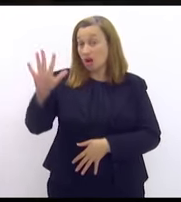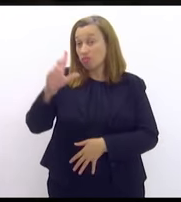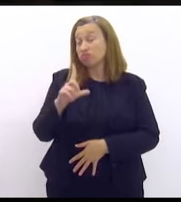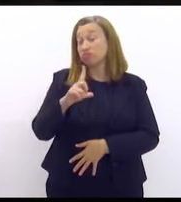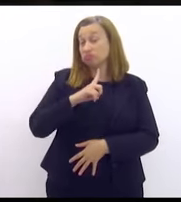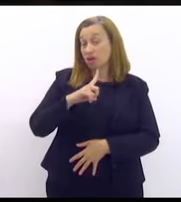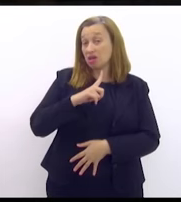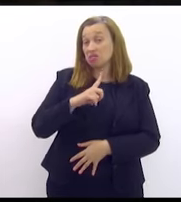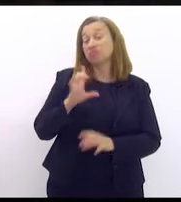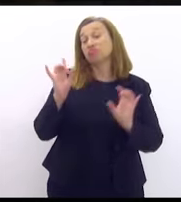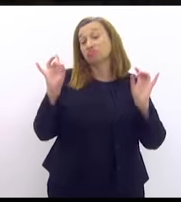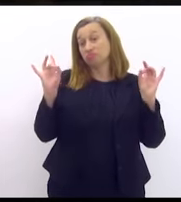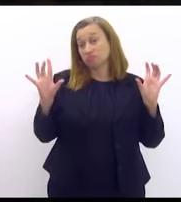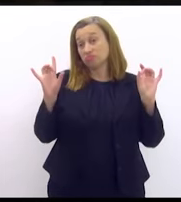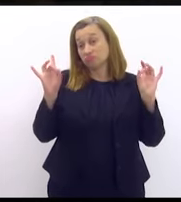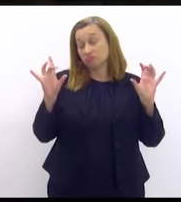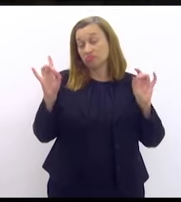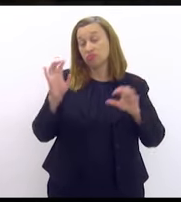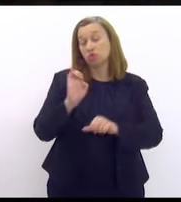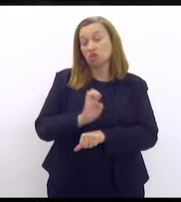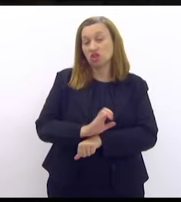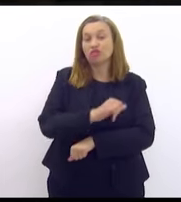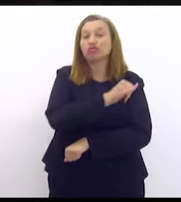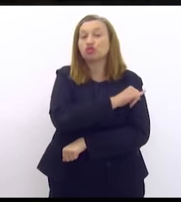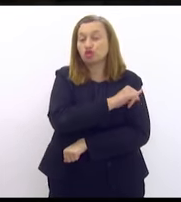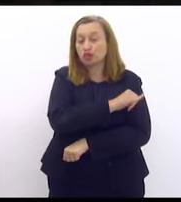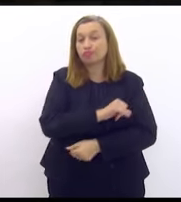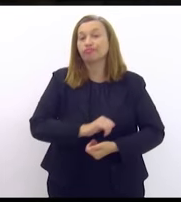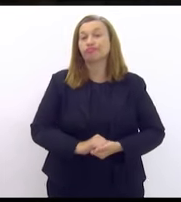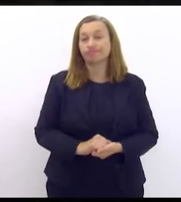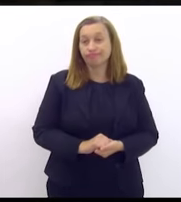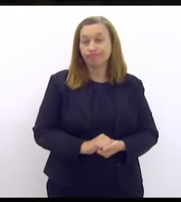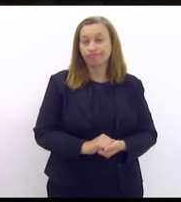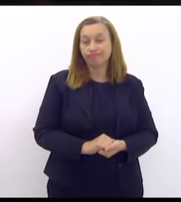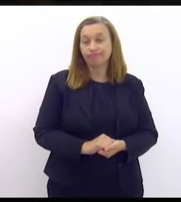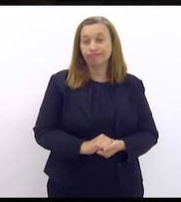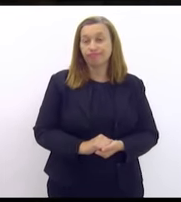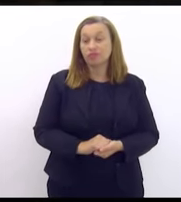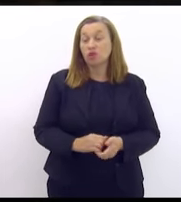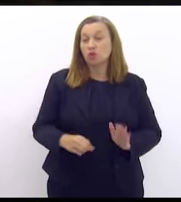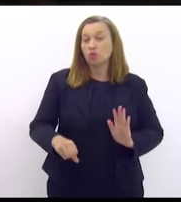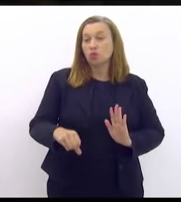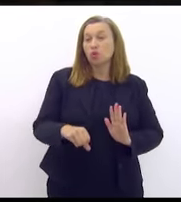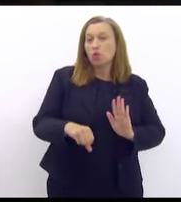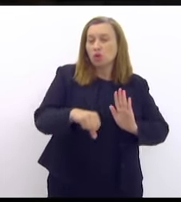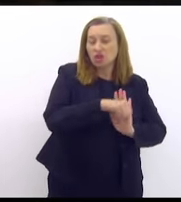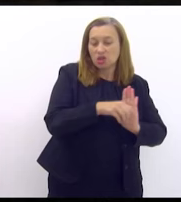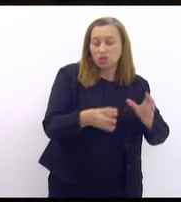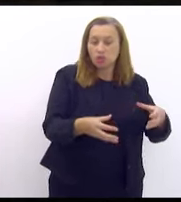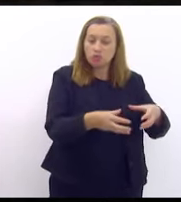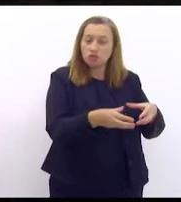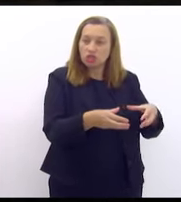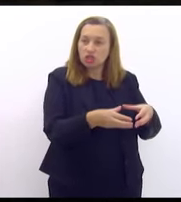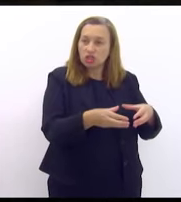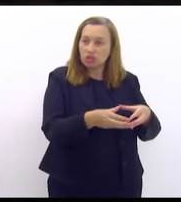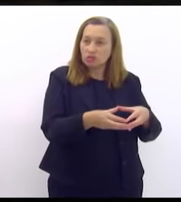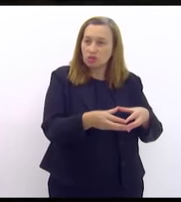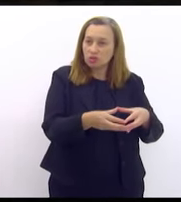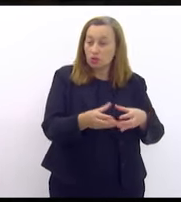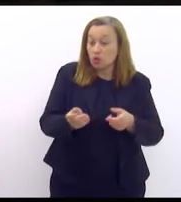em especial, o Estado do Rio de Janeiro, onde o crime organizado,